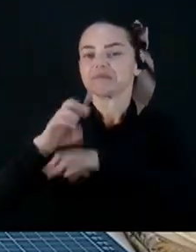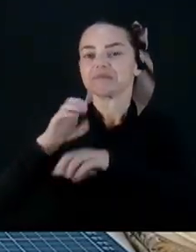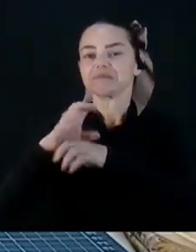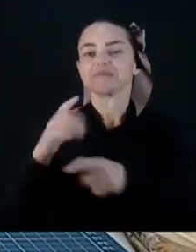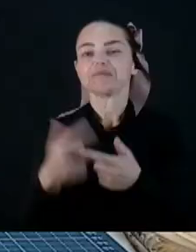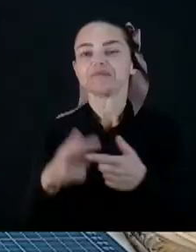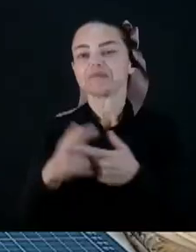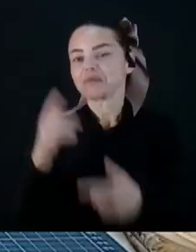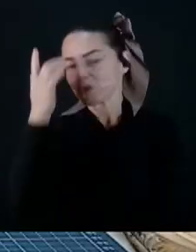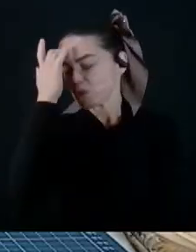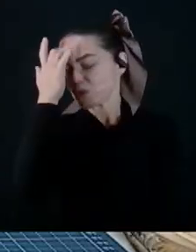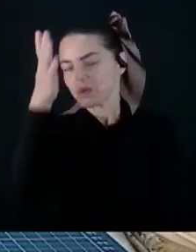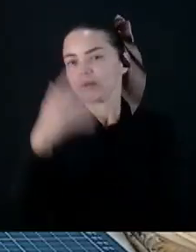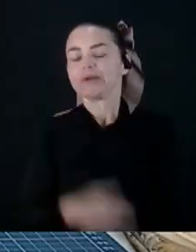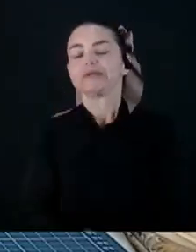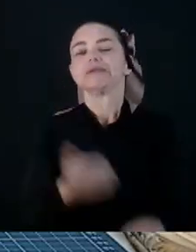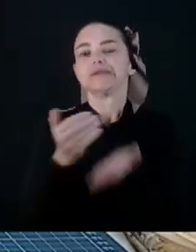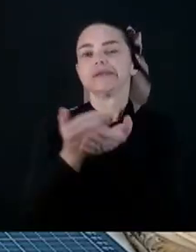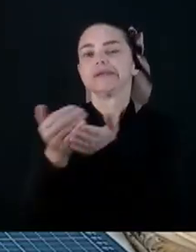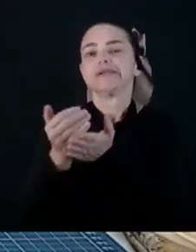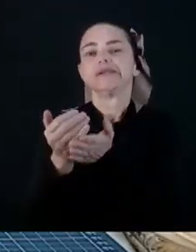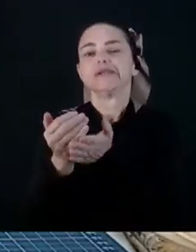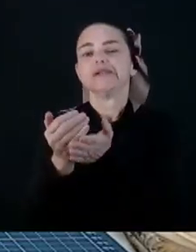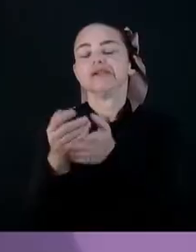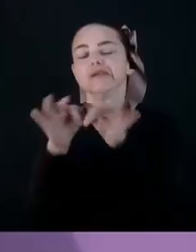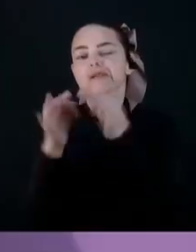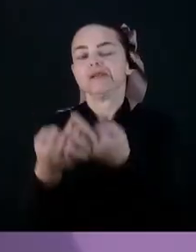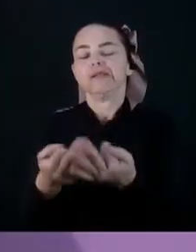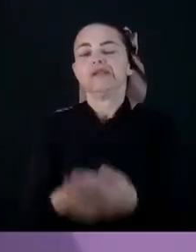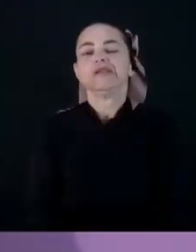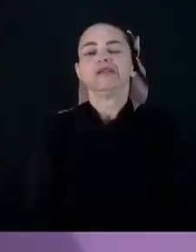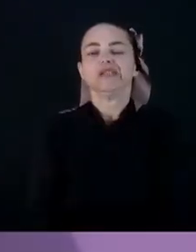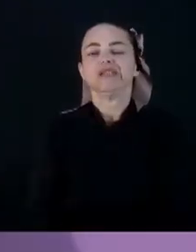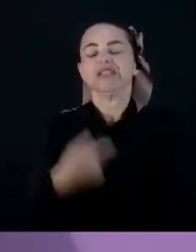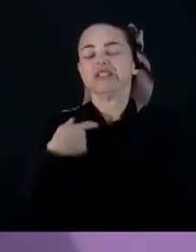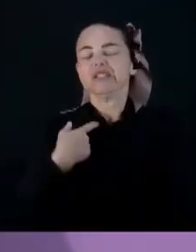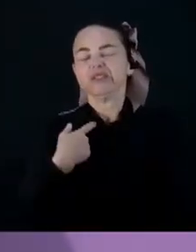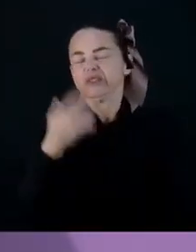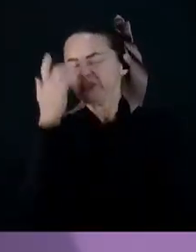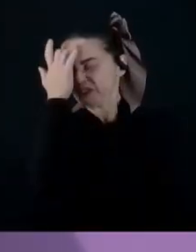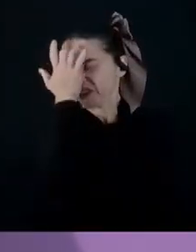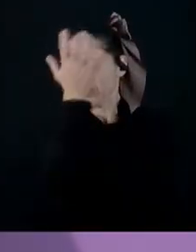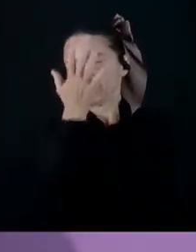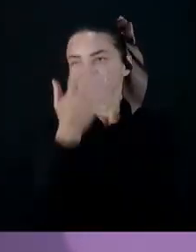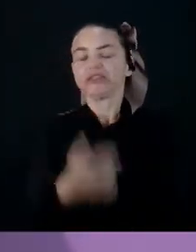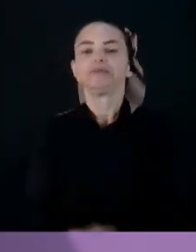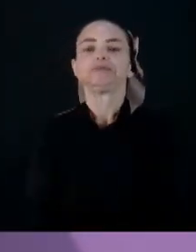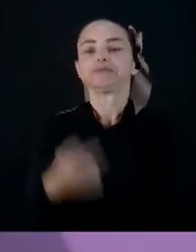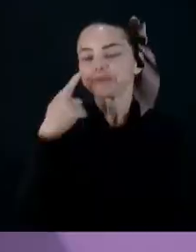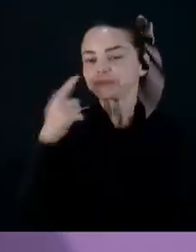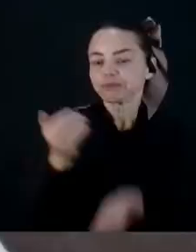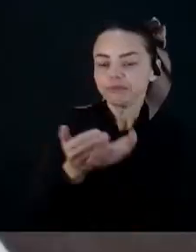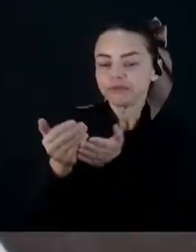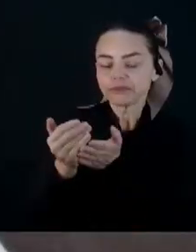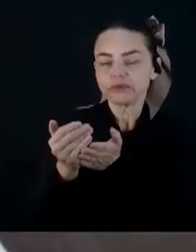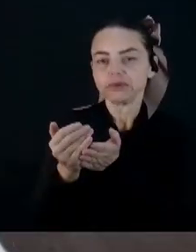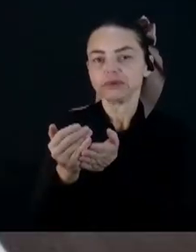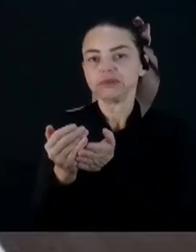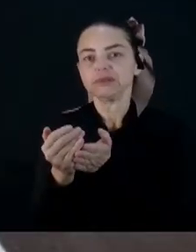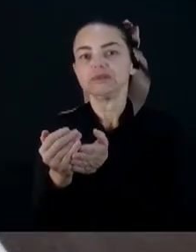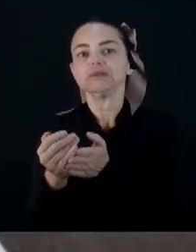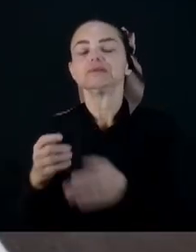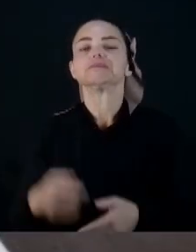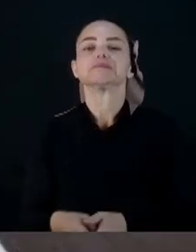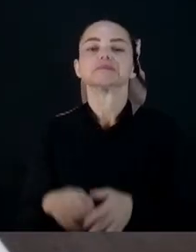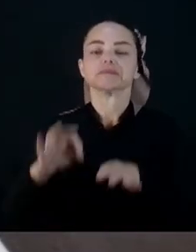também para quem tá iniciando ali, é uma peça simples. Exatamente, ele é muito fácil de fazer. Então, para iniciante, a gente treina costuras